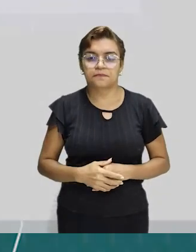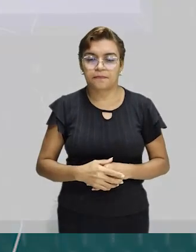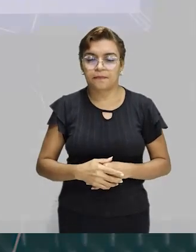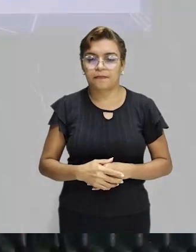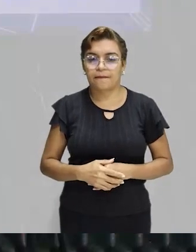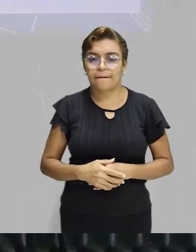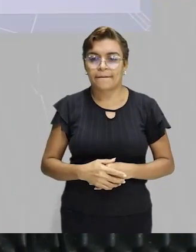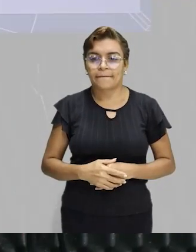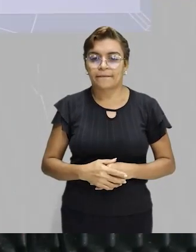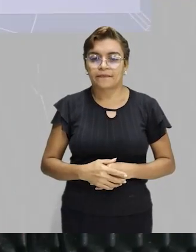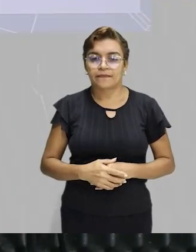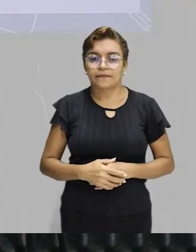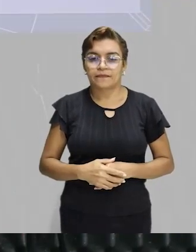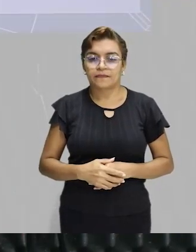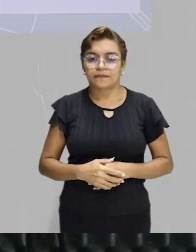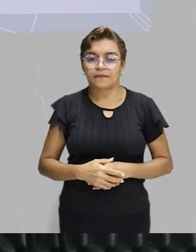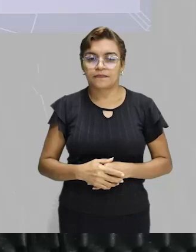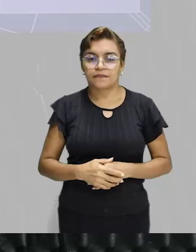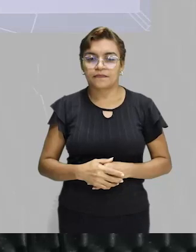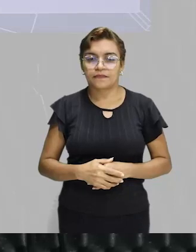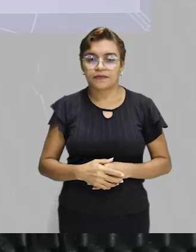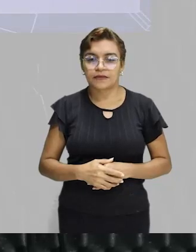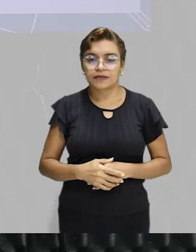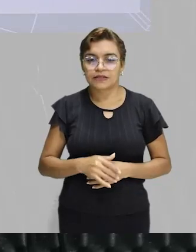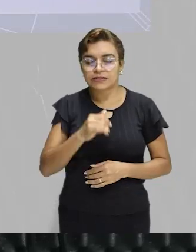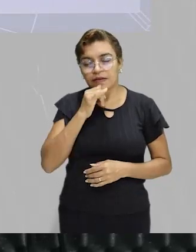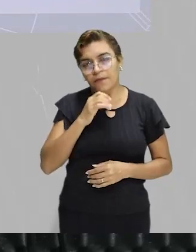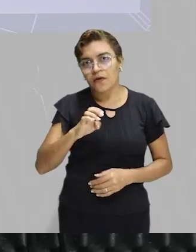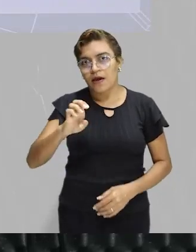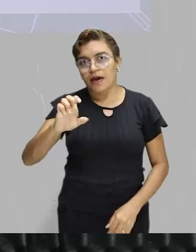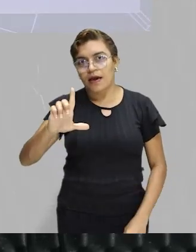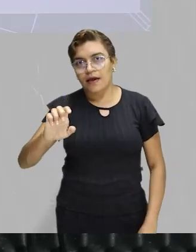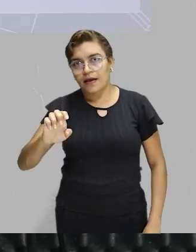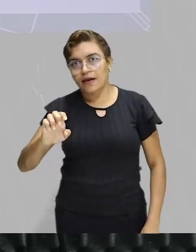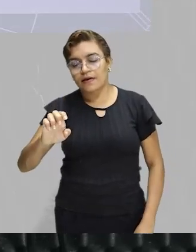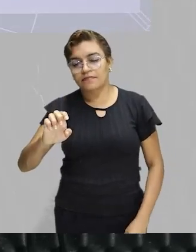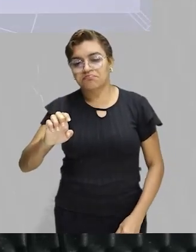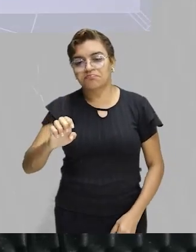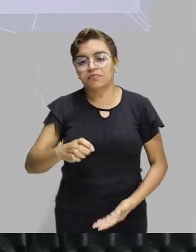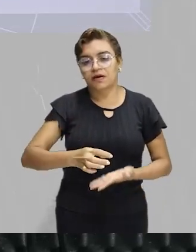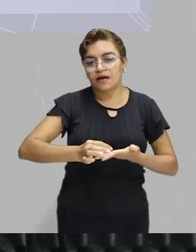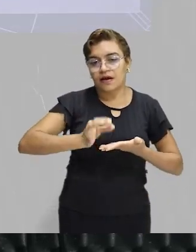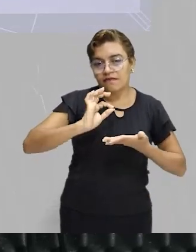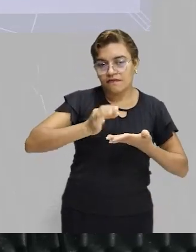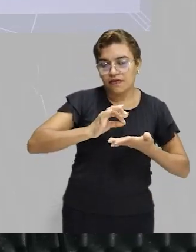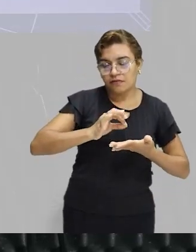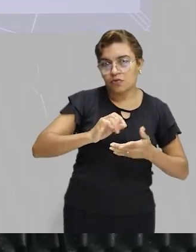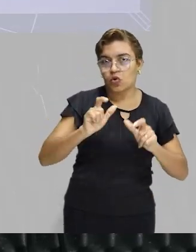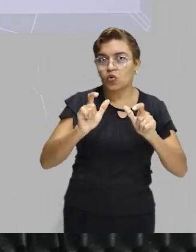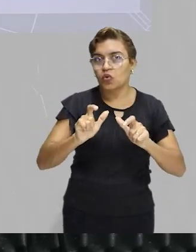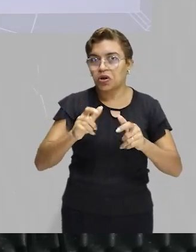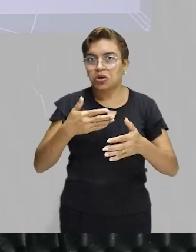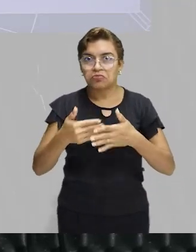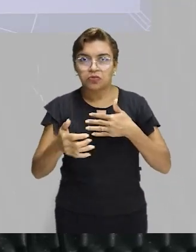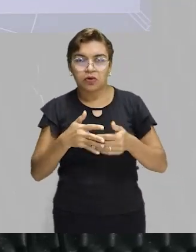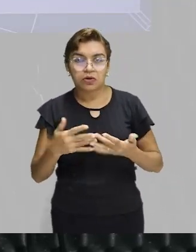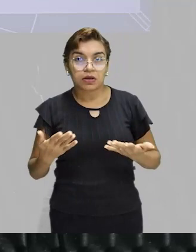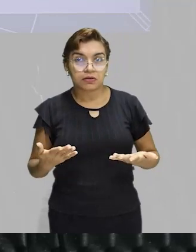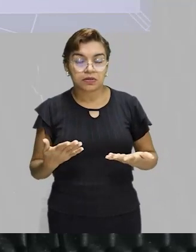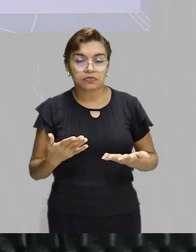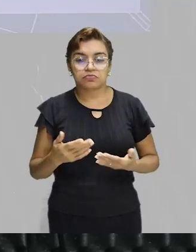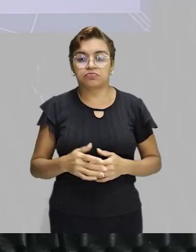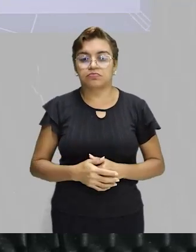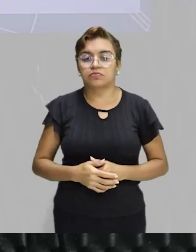o café, em alguma coisa. Then, holding the talk. Então, segurando esse